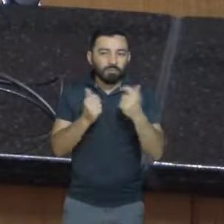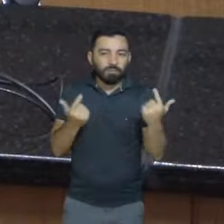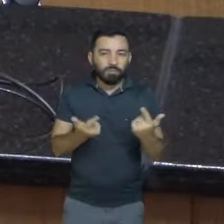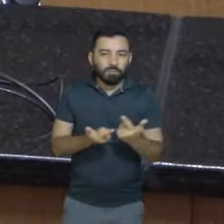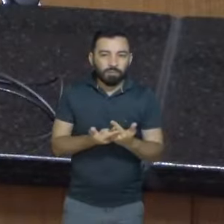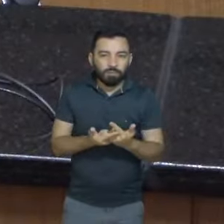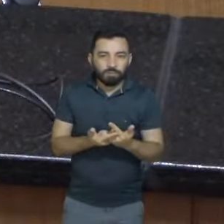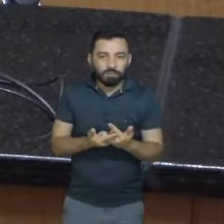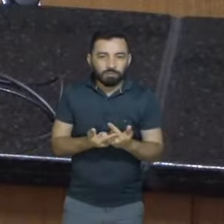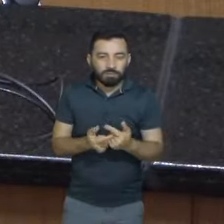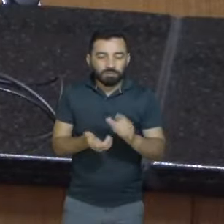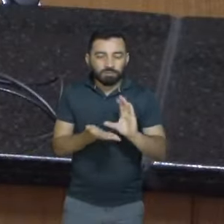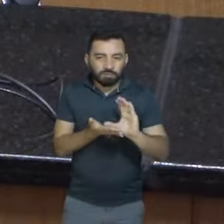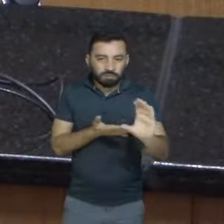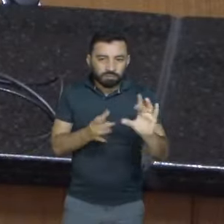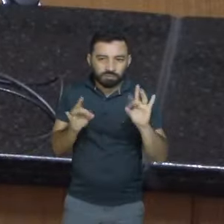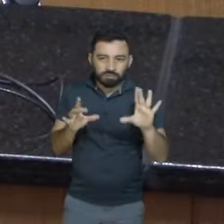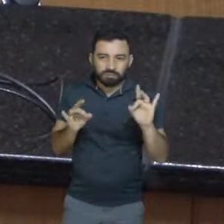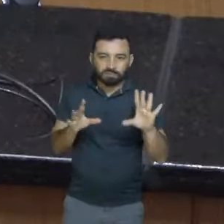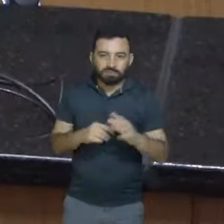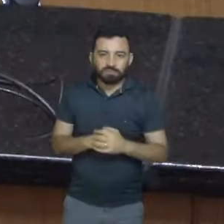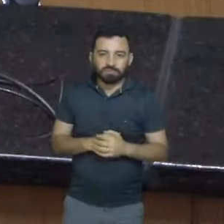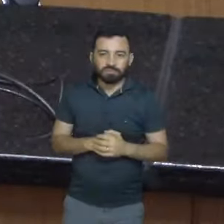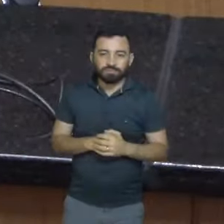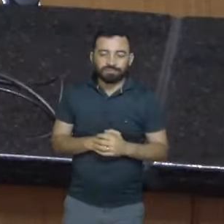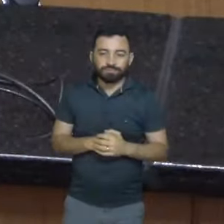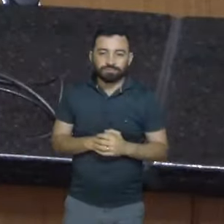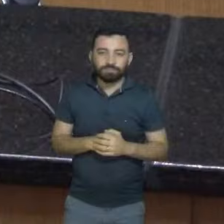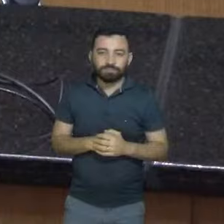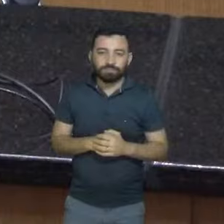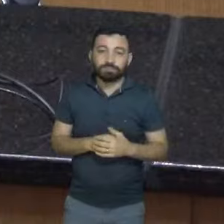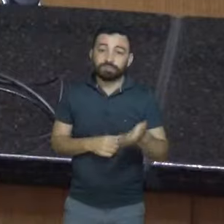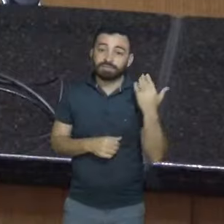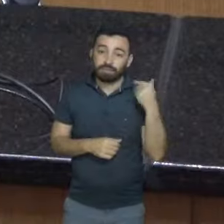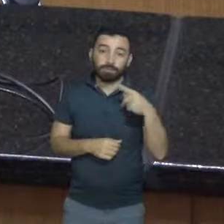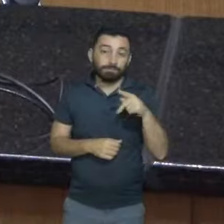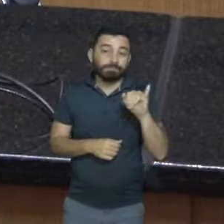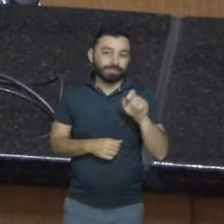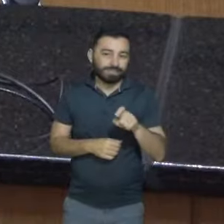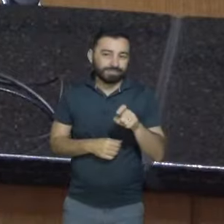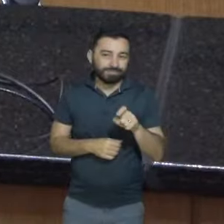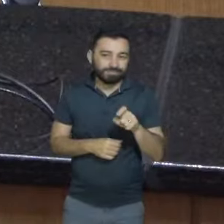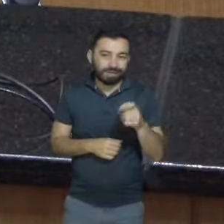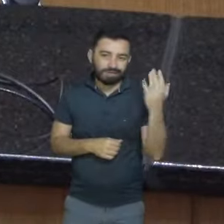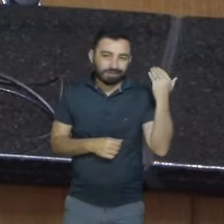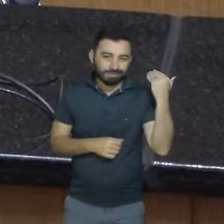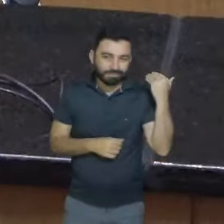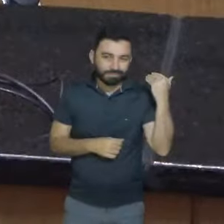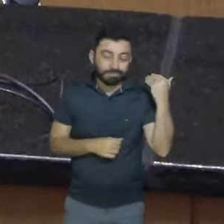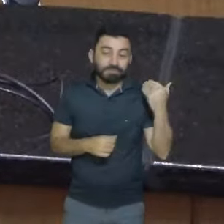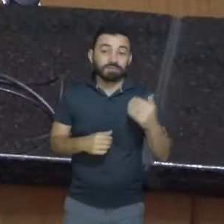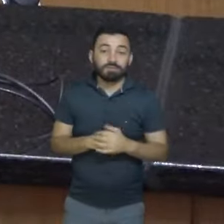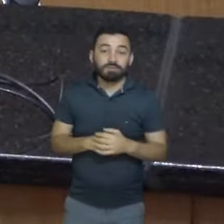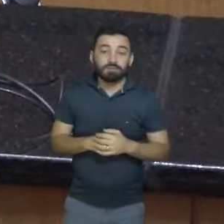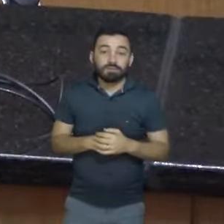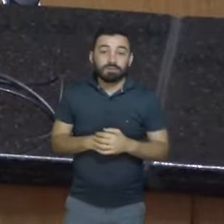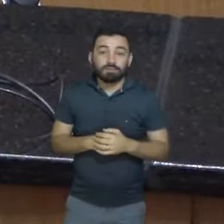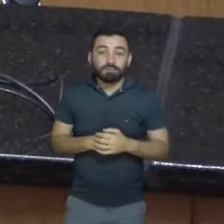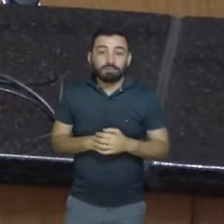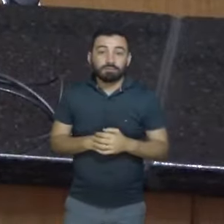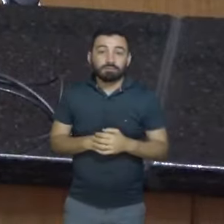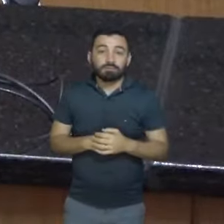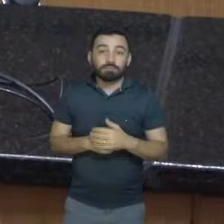as chamadas transferências especiais, voluntárias. Antes era chamado PIX. Perfeito? Então, no novo governo,